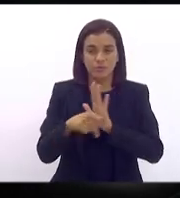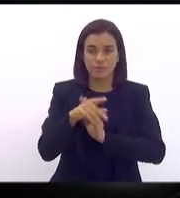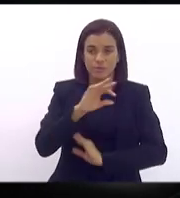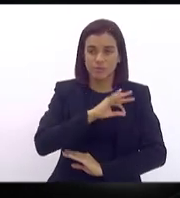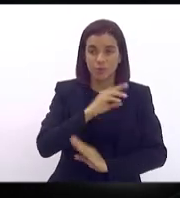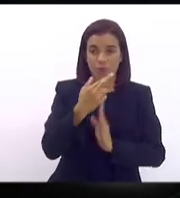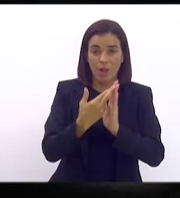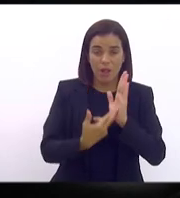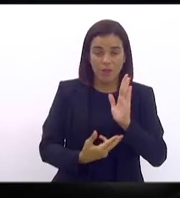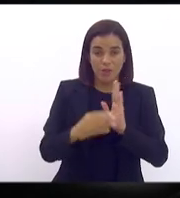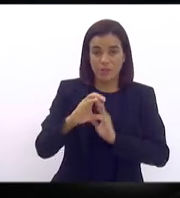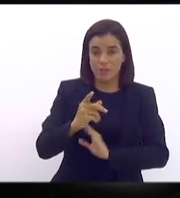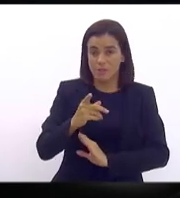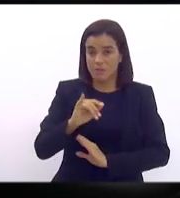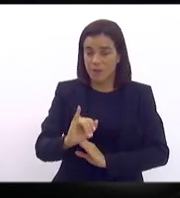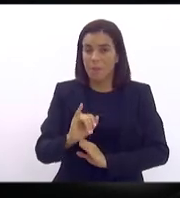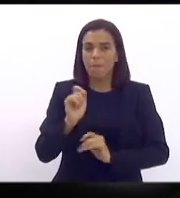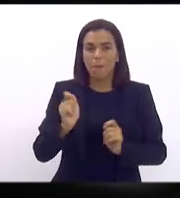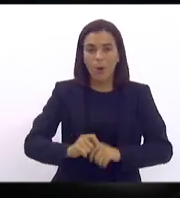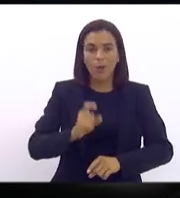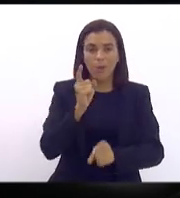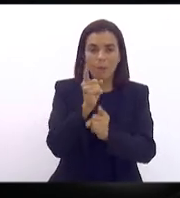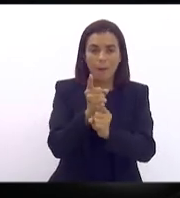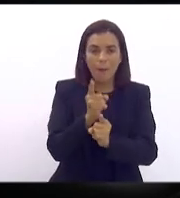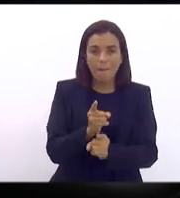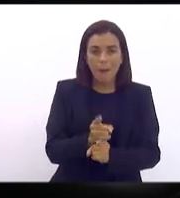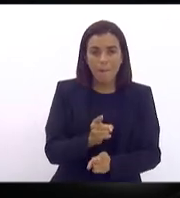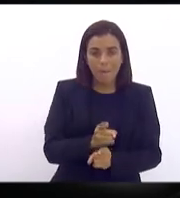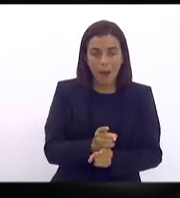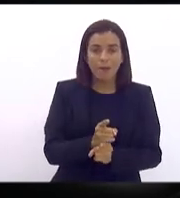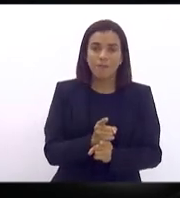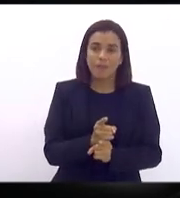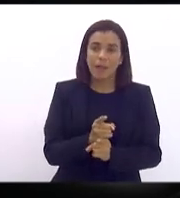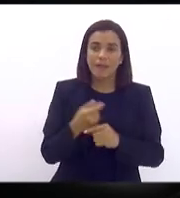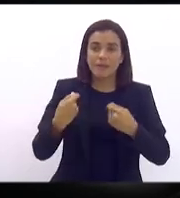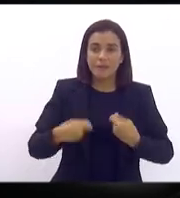relatório dessa CPI pode indicar um aporte de verbas